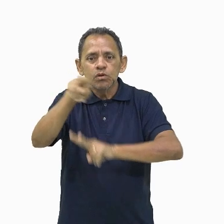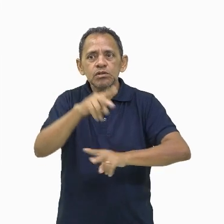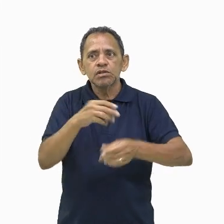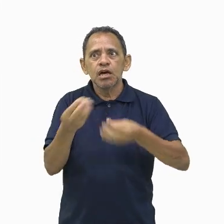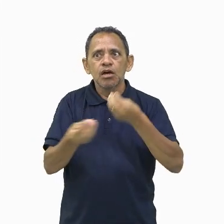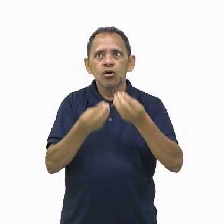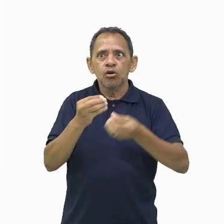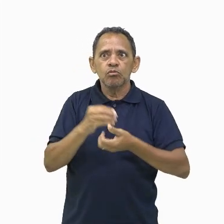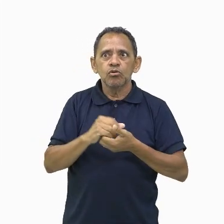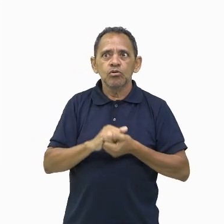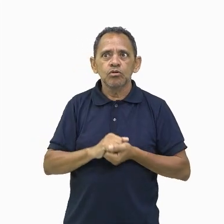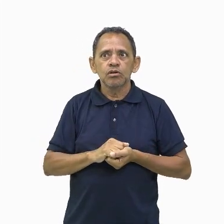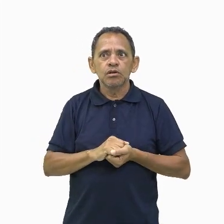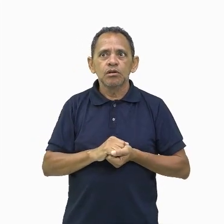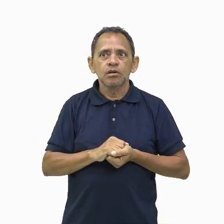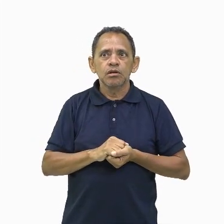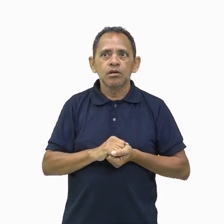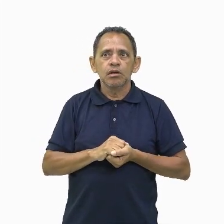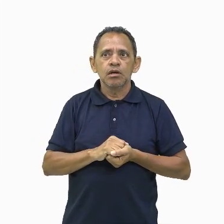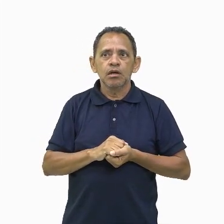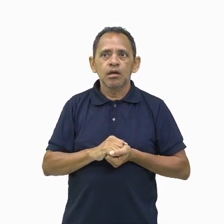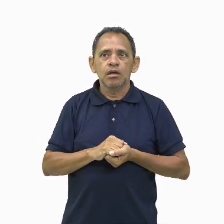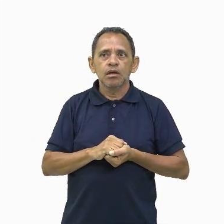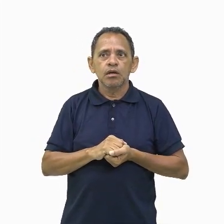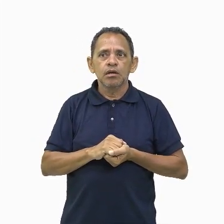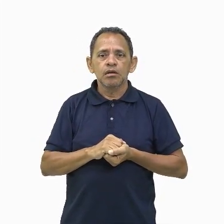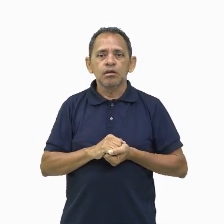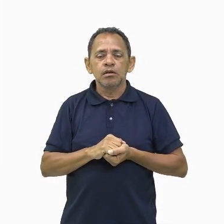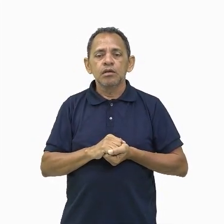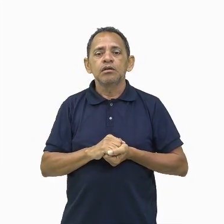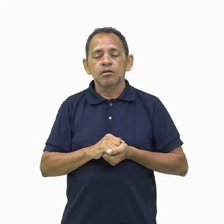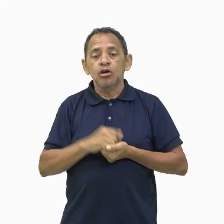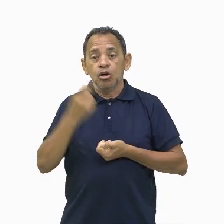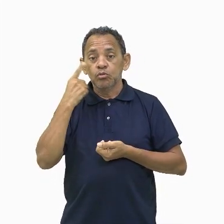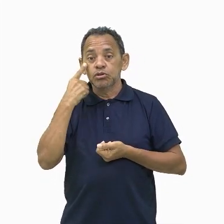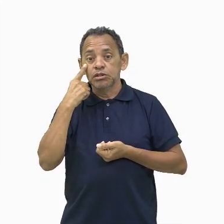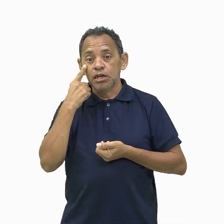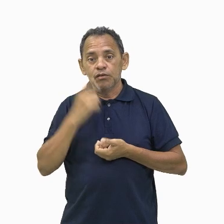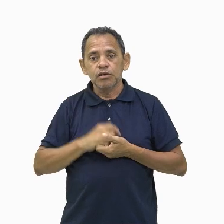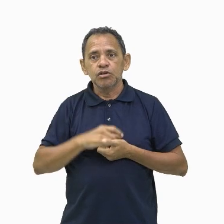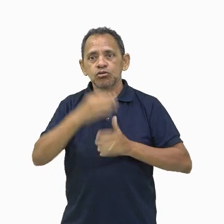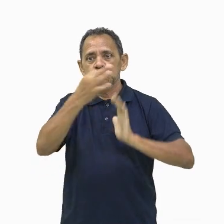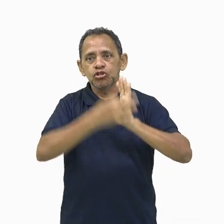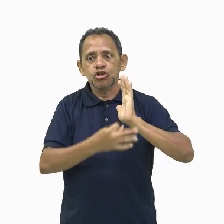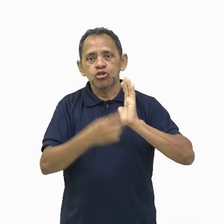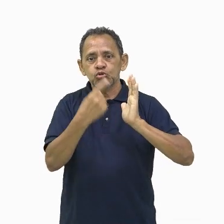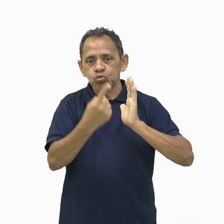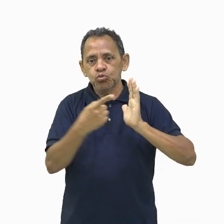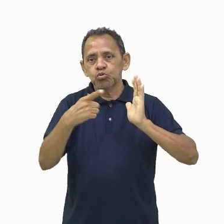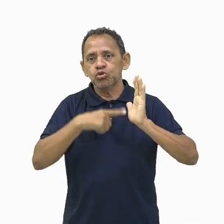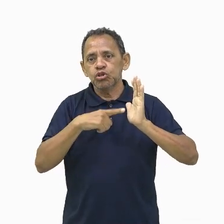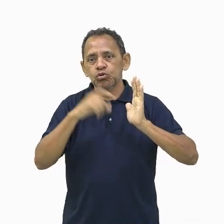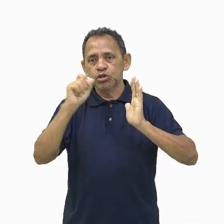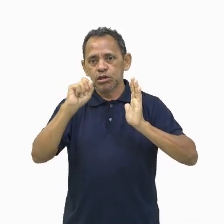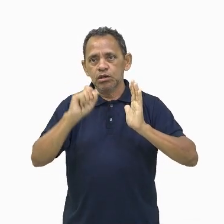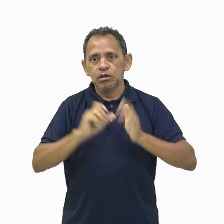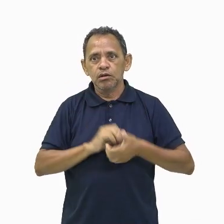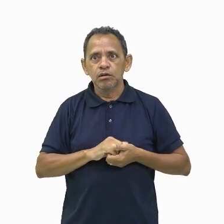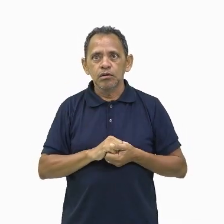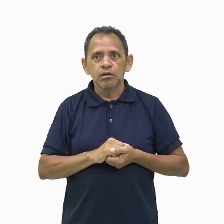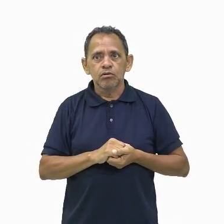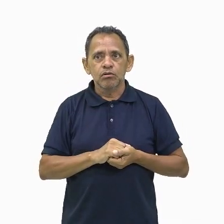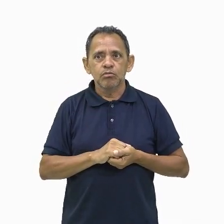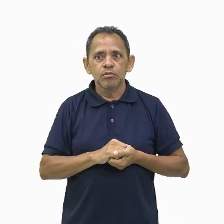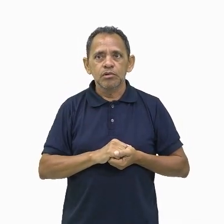vamos lá? Observem que no texto 1, eu vou ter justamente o texto em que as elipses foram